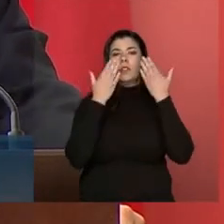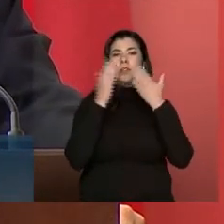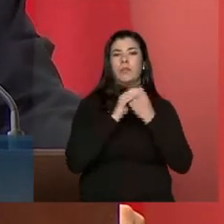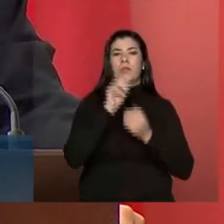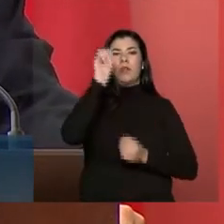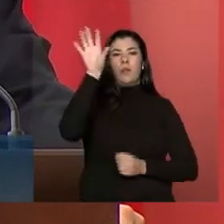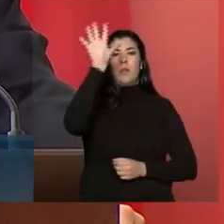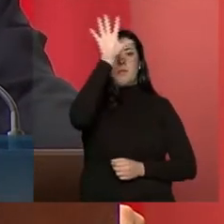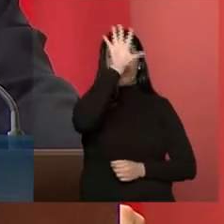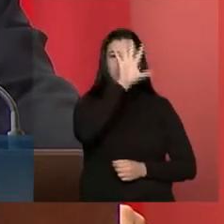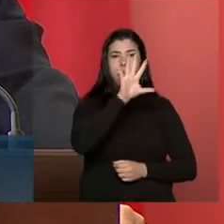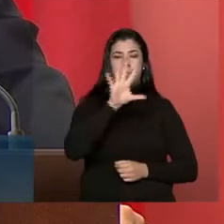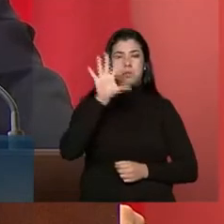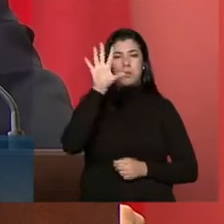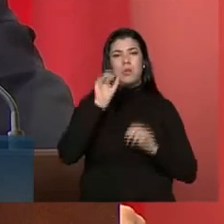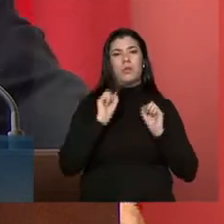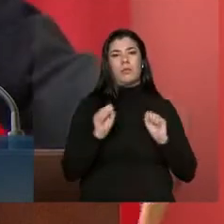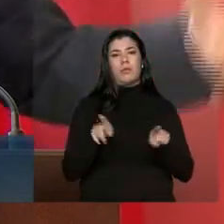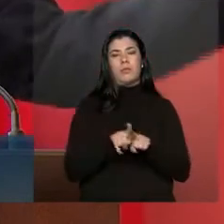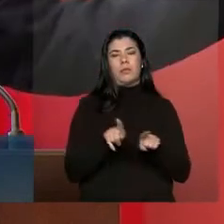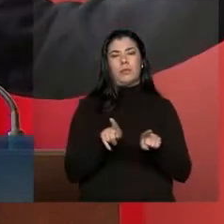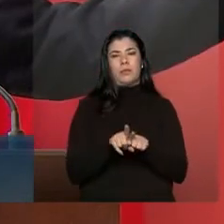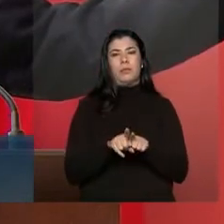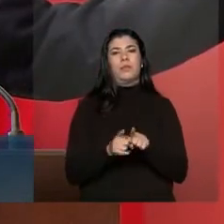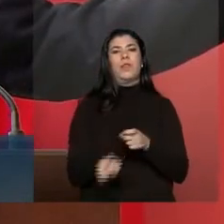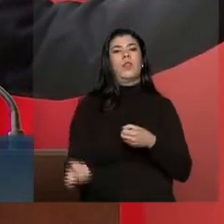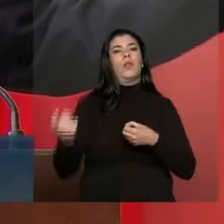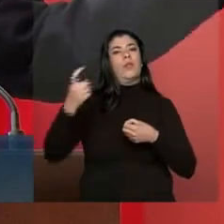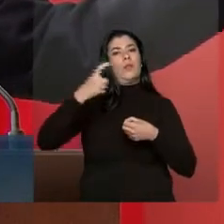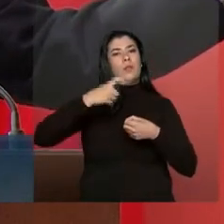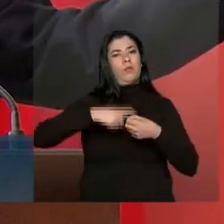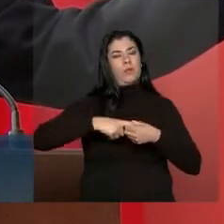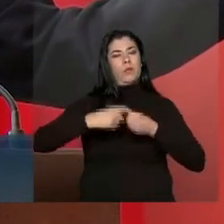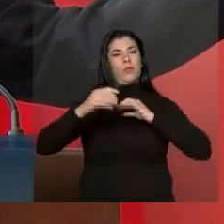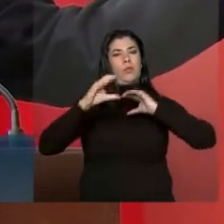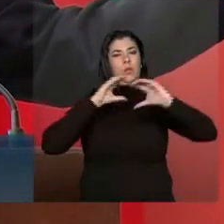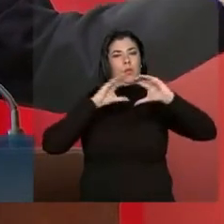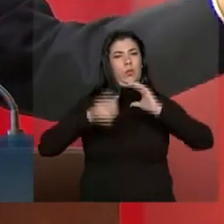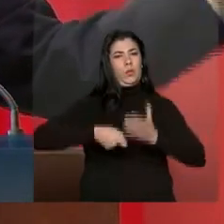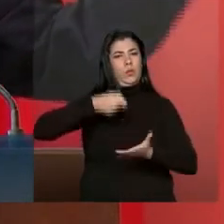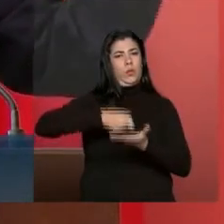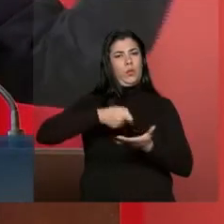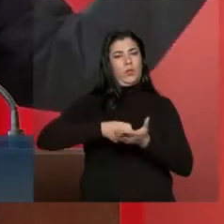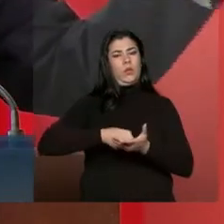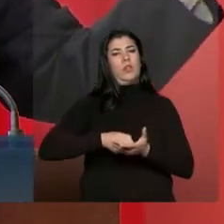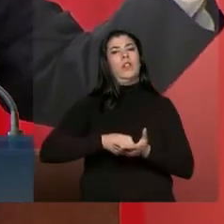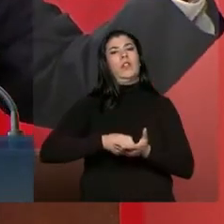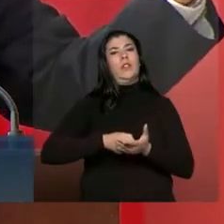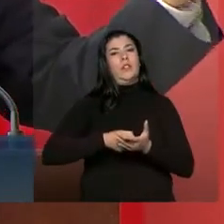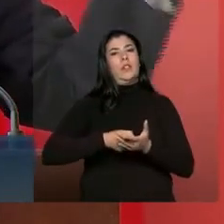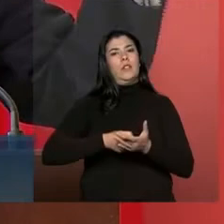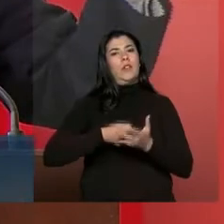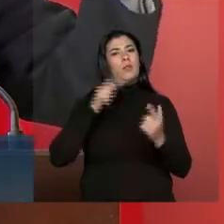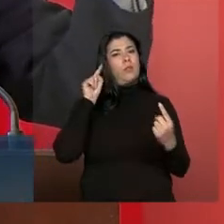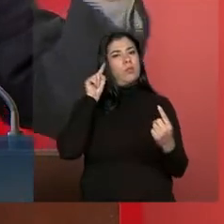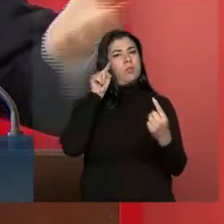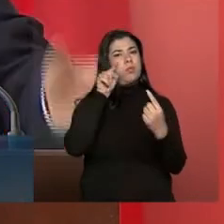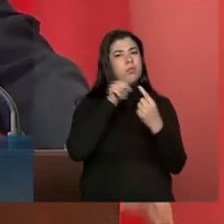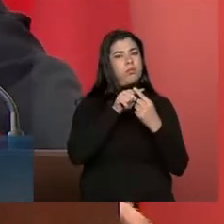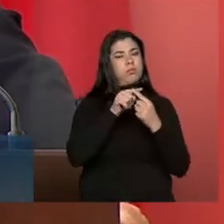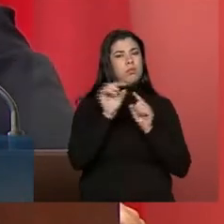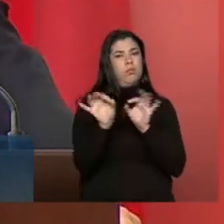regionais. Nós vamos reforçar nossa comunicação e aprofundar a nossa